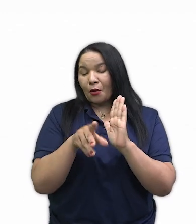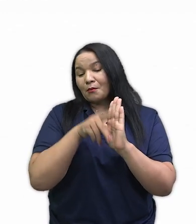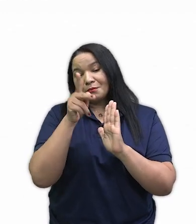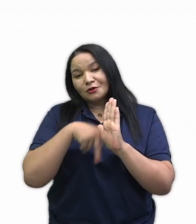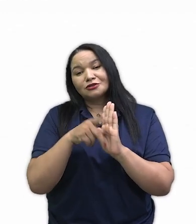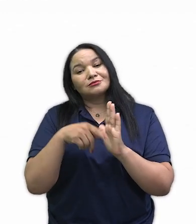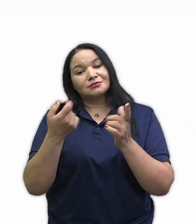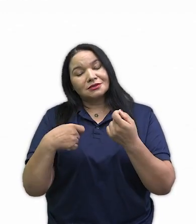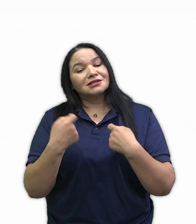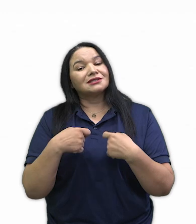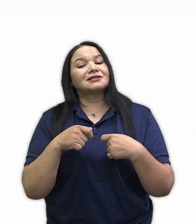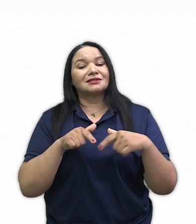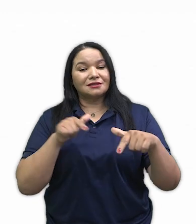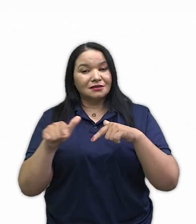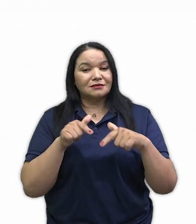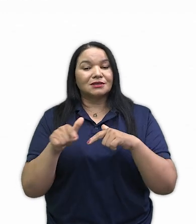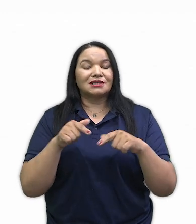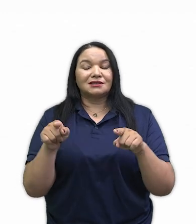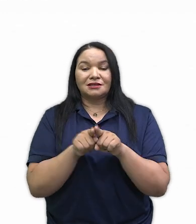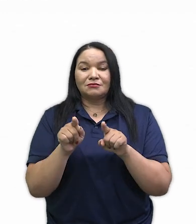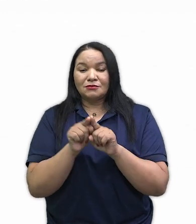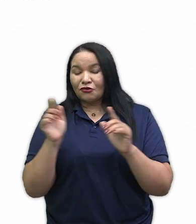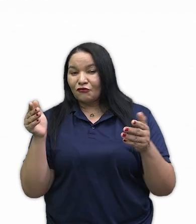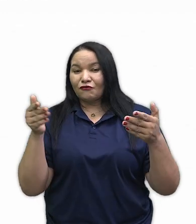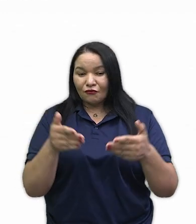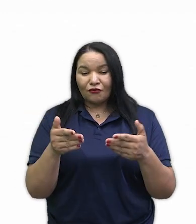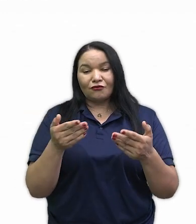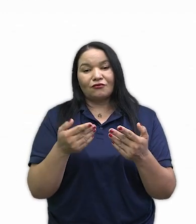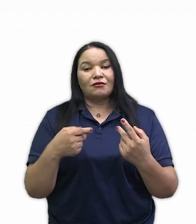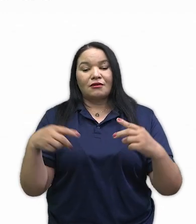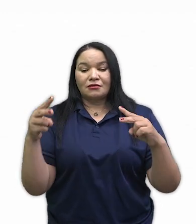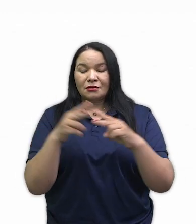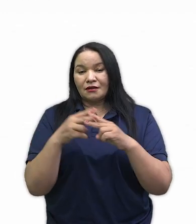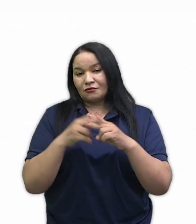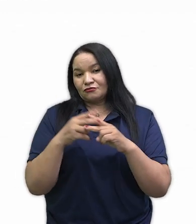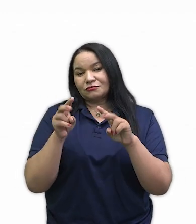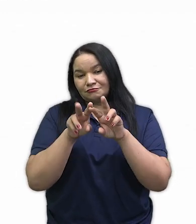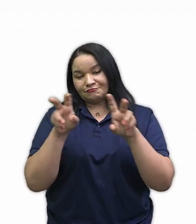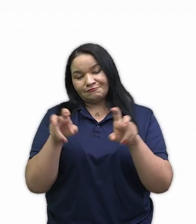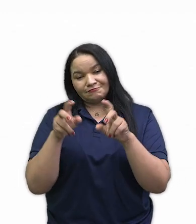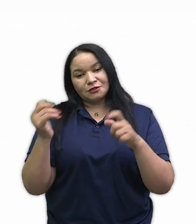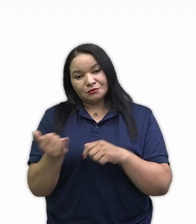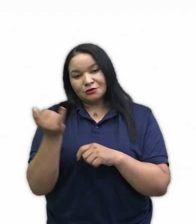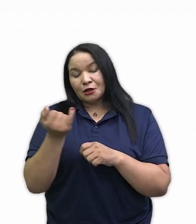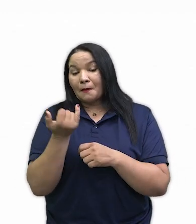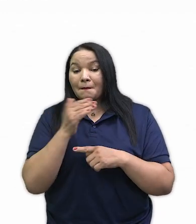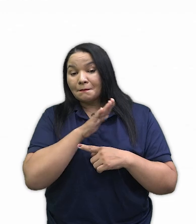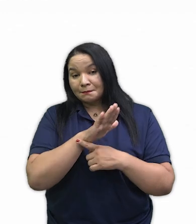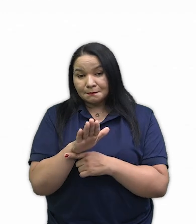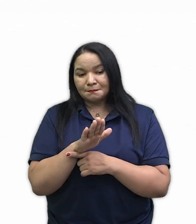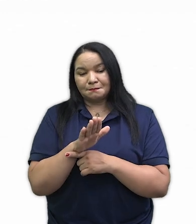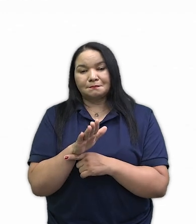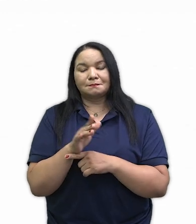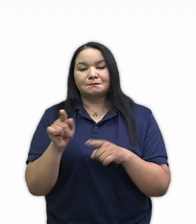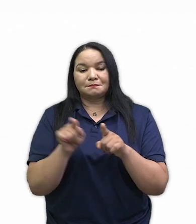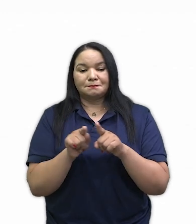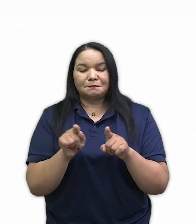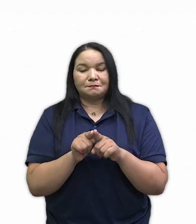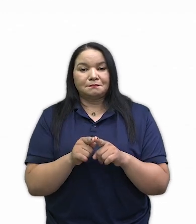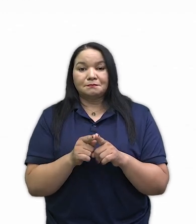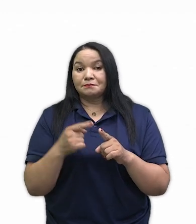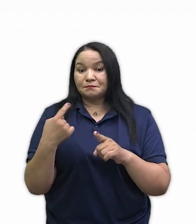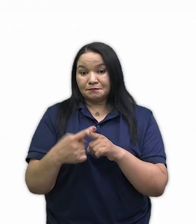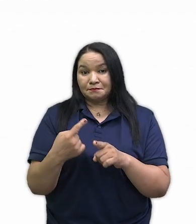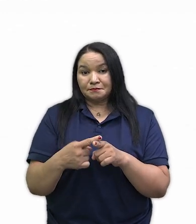física precisam trabalhar em determinado momento sobre as lutas. E isso é muito bom, gente, porque ela